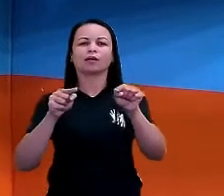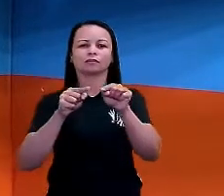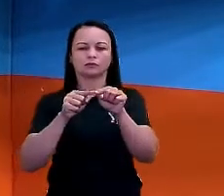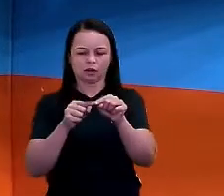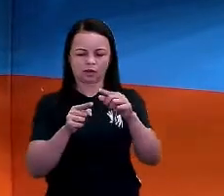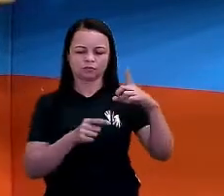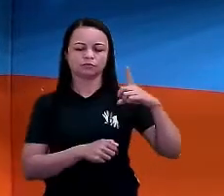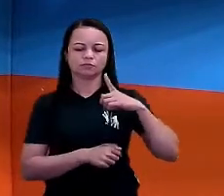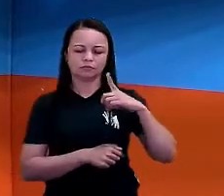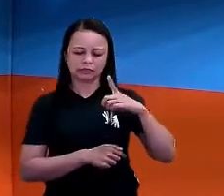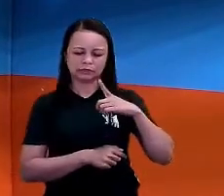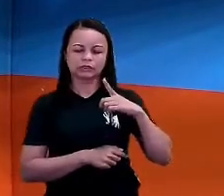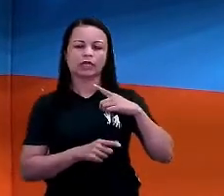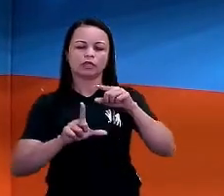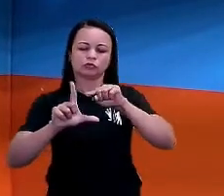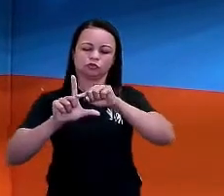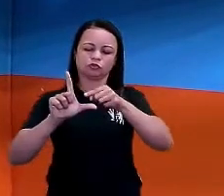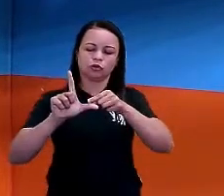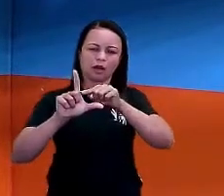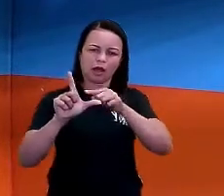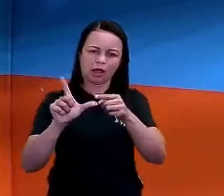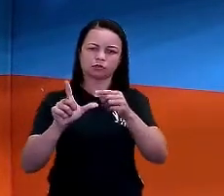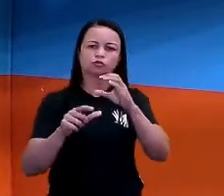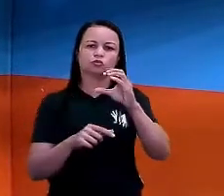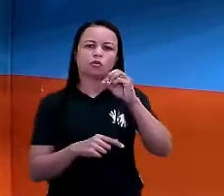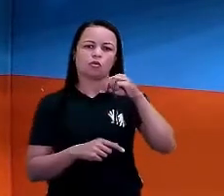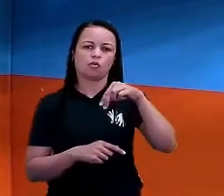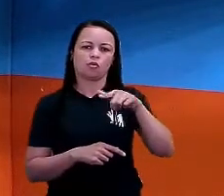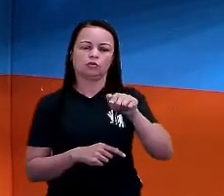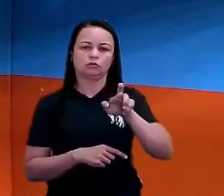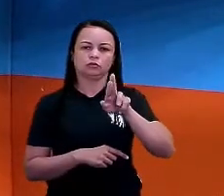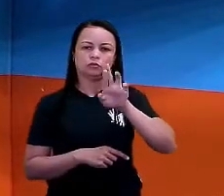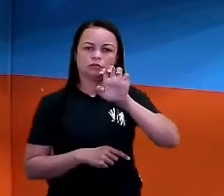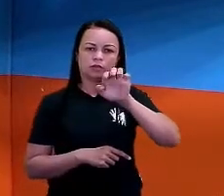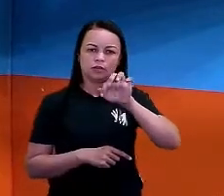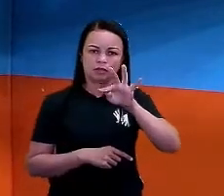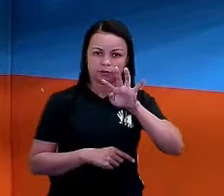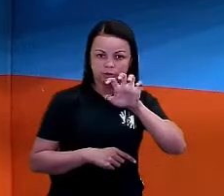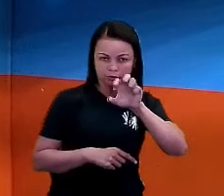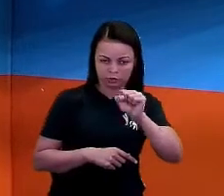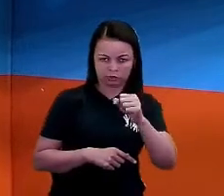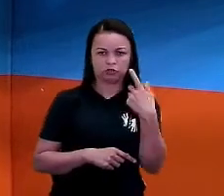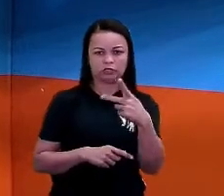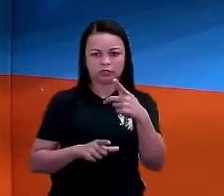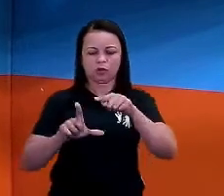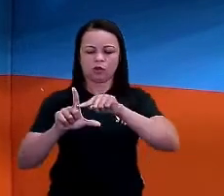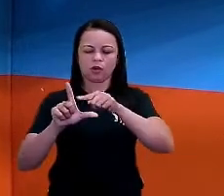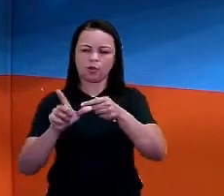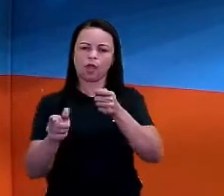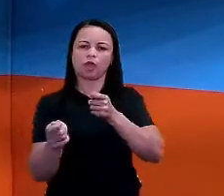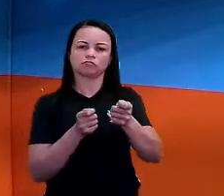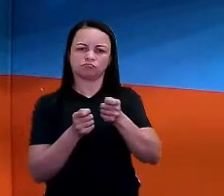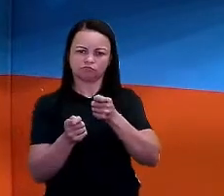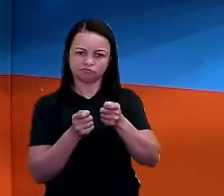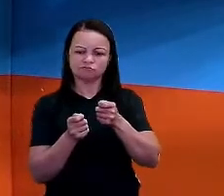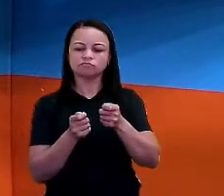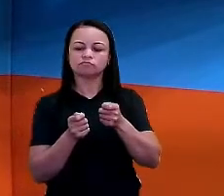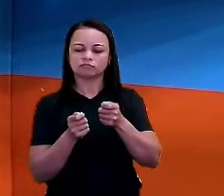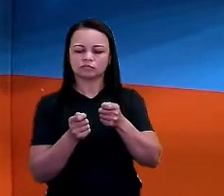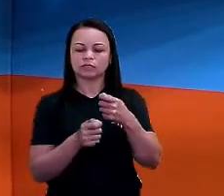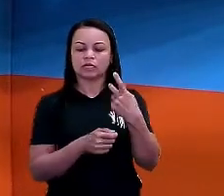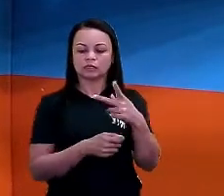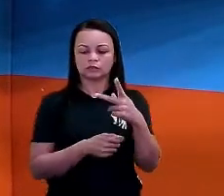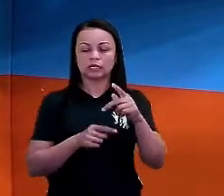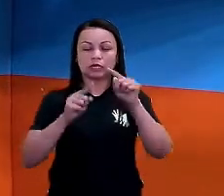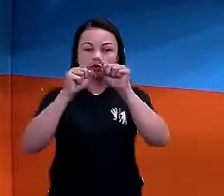os lados e os ângulos congruentes. Então, logo, ele é um polígono regular, porque ele tem, ó, os